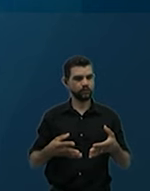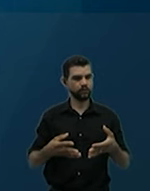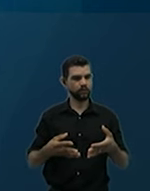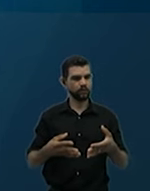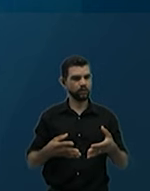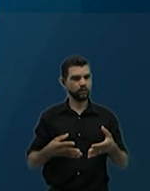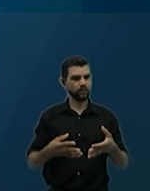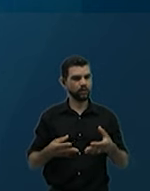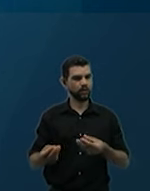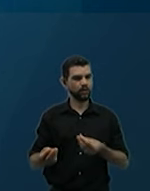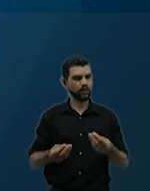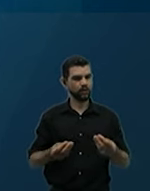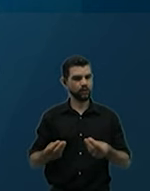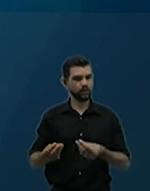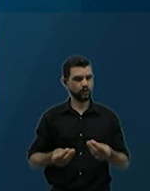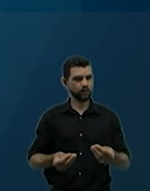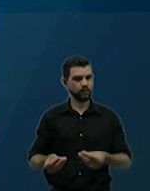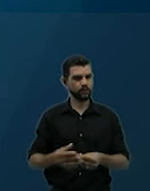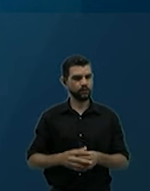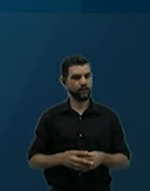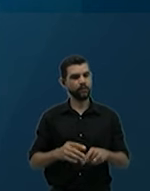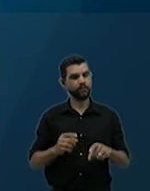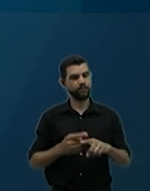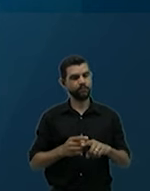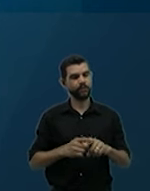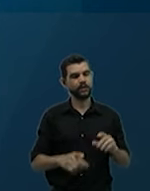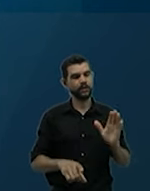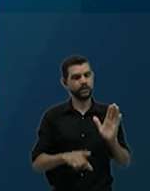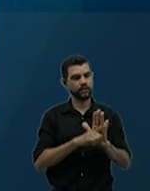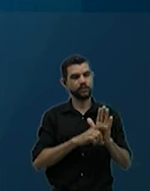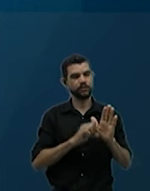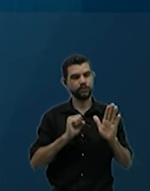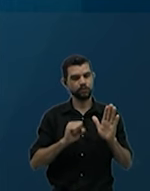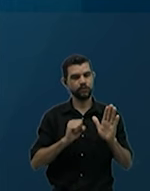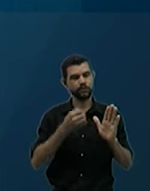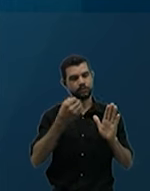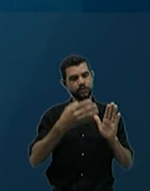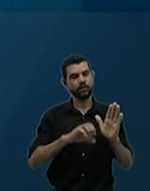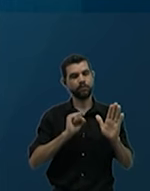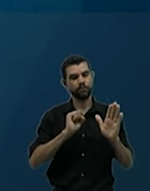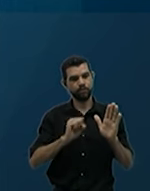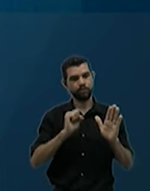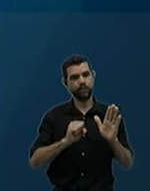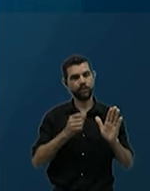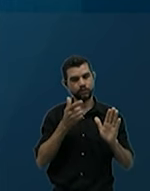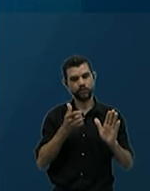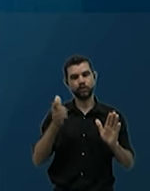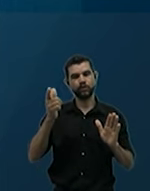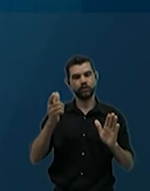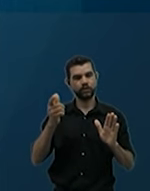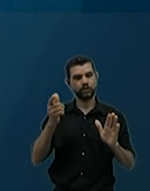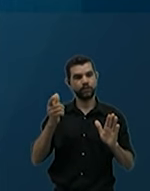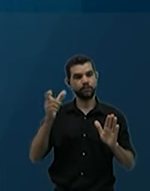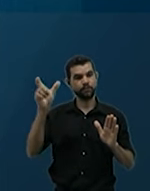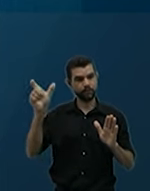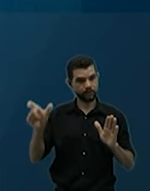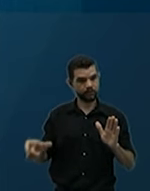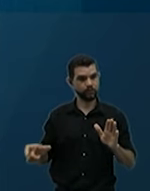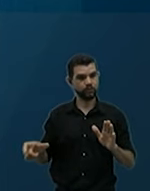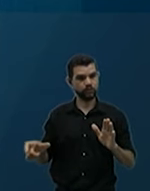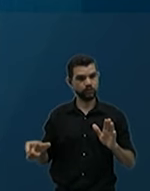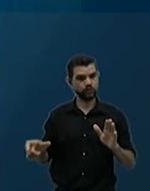lei poderá atribuir à terceira pessoa, vinculada ao fato gerador da respectiva obrigação,